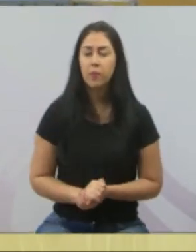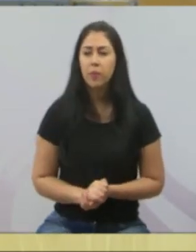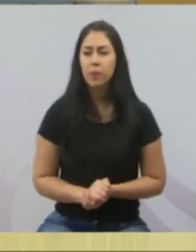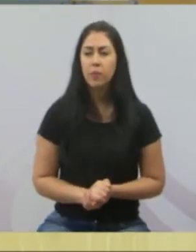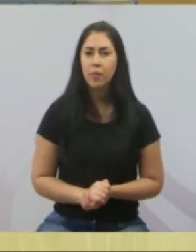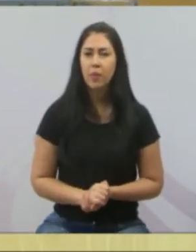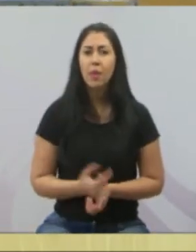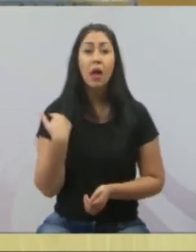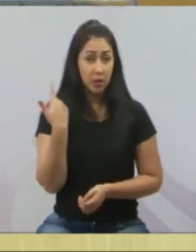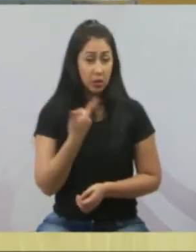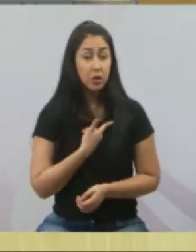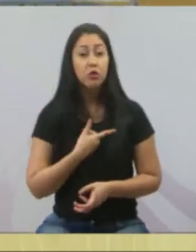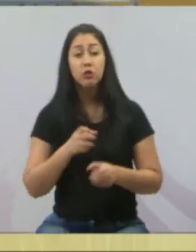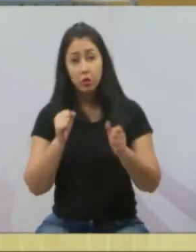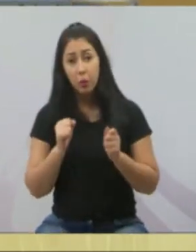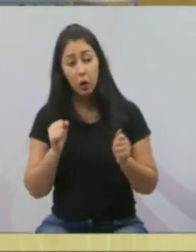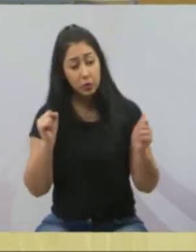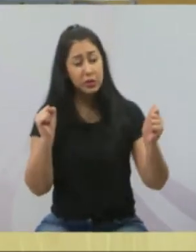número 109.